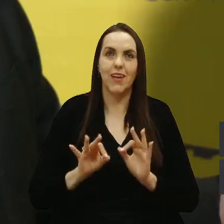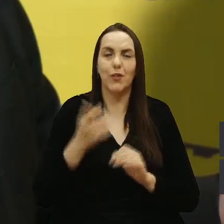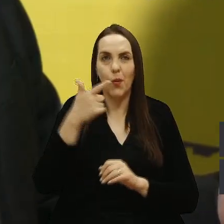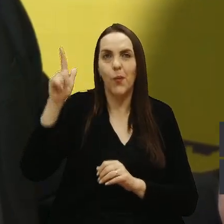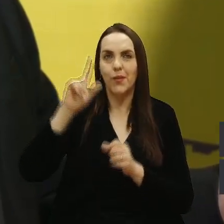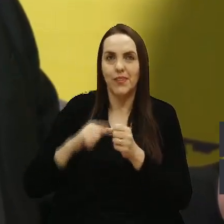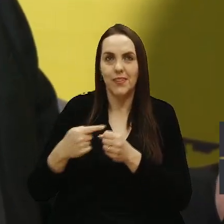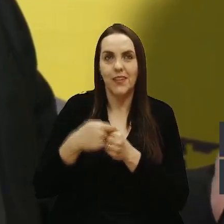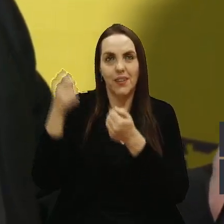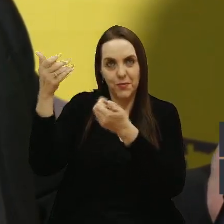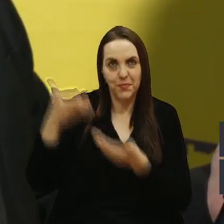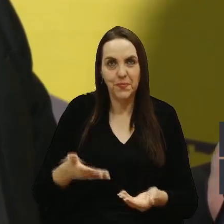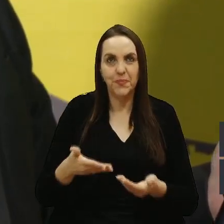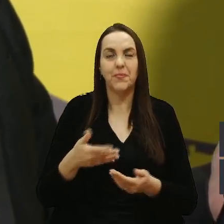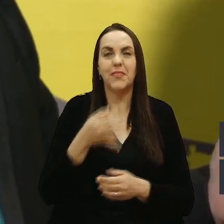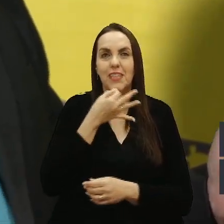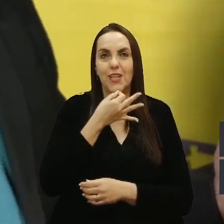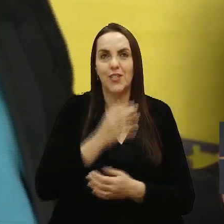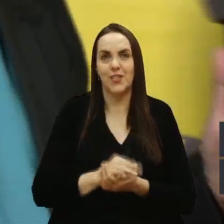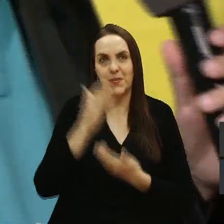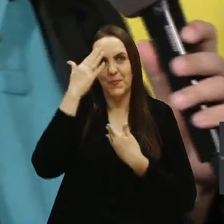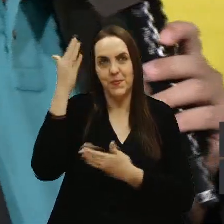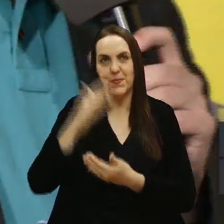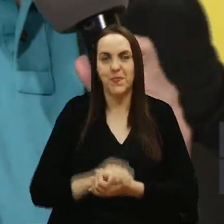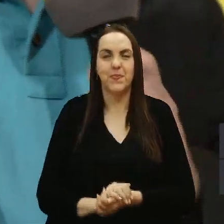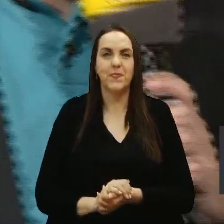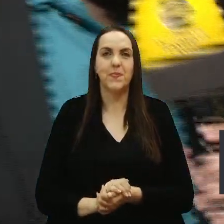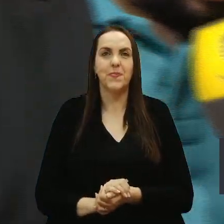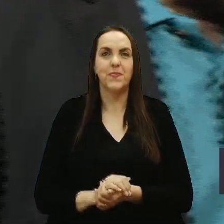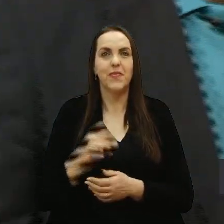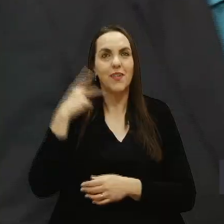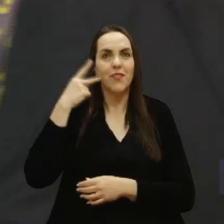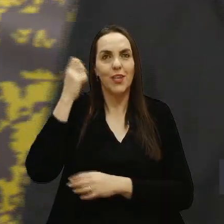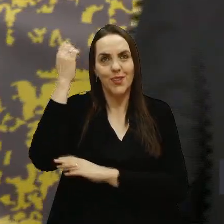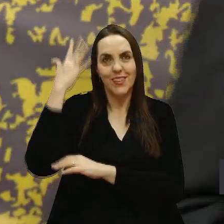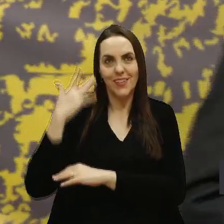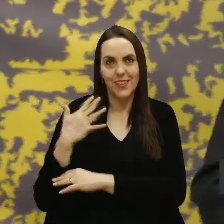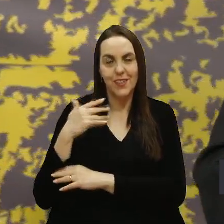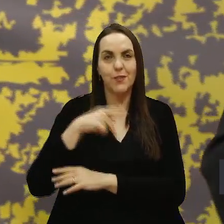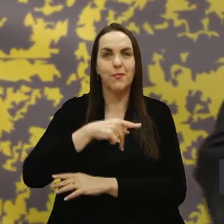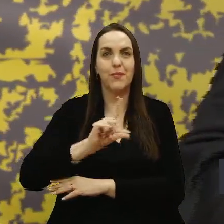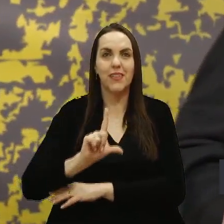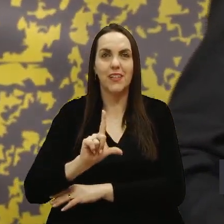cidades e trazendo para o nosso município. Obrigada. Obrigado, vereadora Daiane Mello do